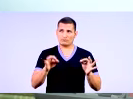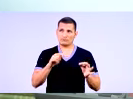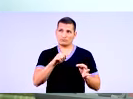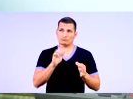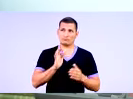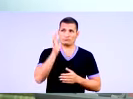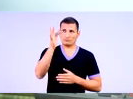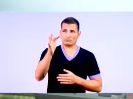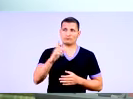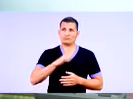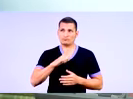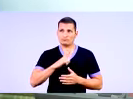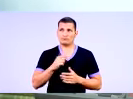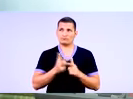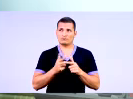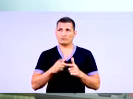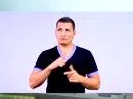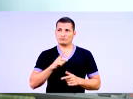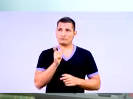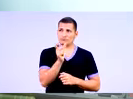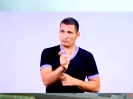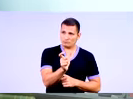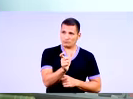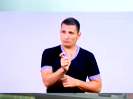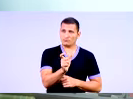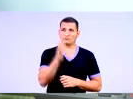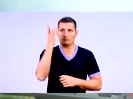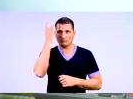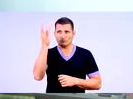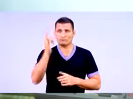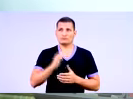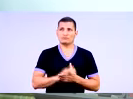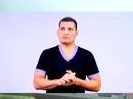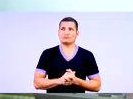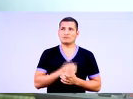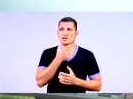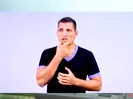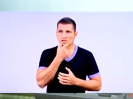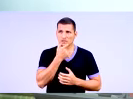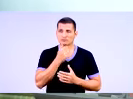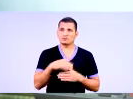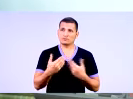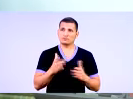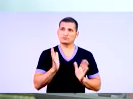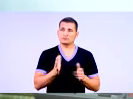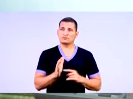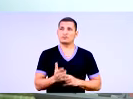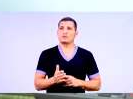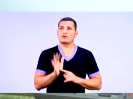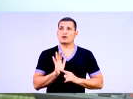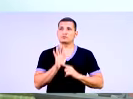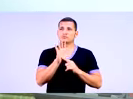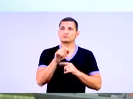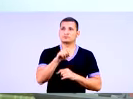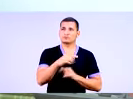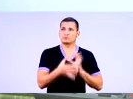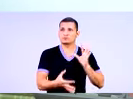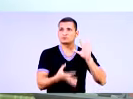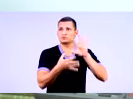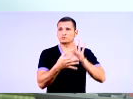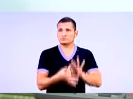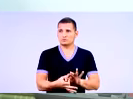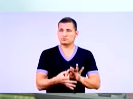de futuro, porque tem a palavra tomorrow, amanhã. Então, isso já ajuda você a contextualizar em que